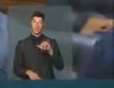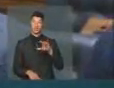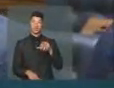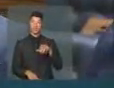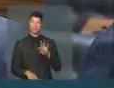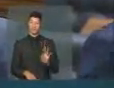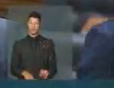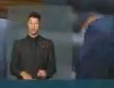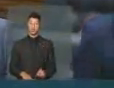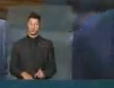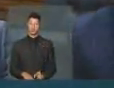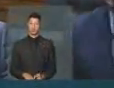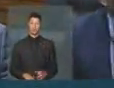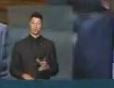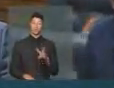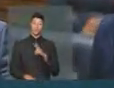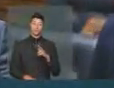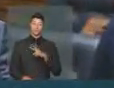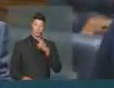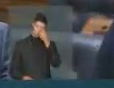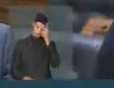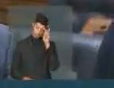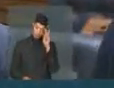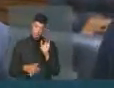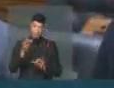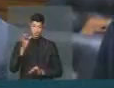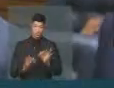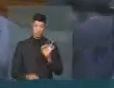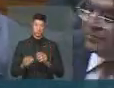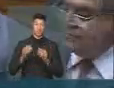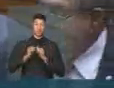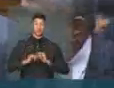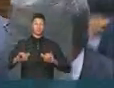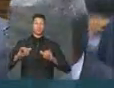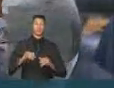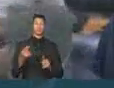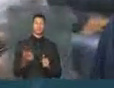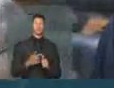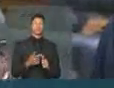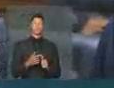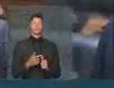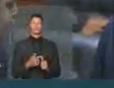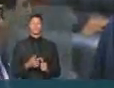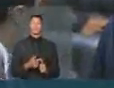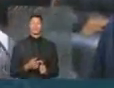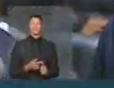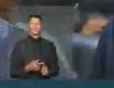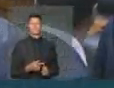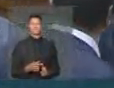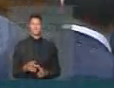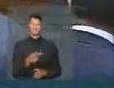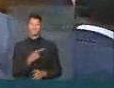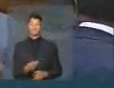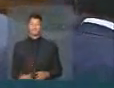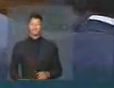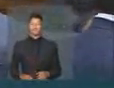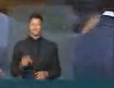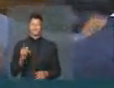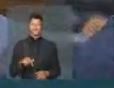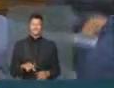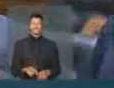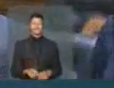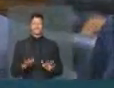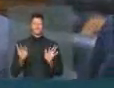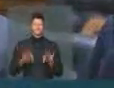financiamento privado de pessoa jurídica para a campanha. A segunda emenda, senhor presidente, é